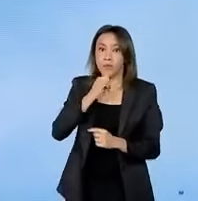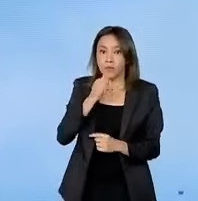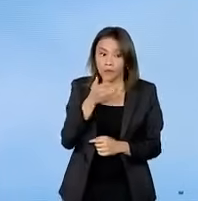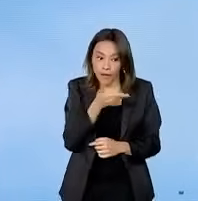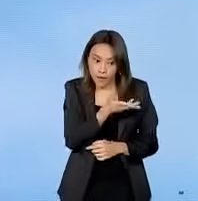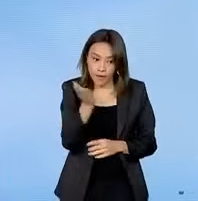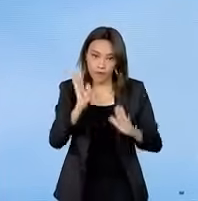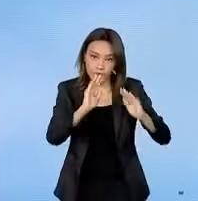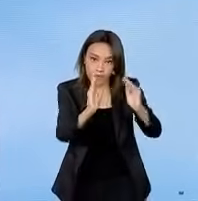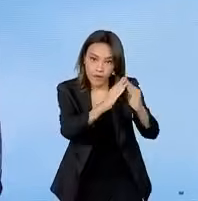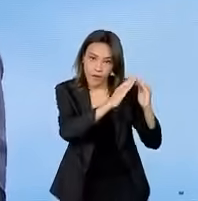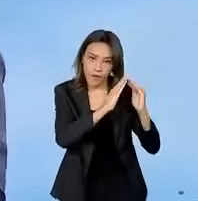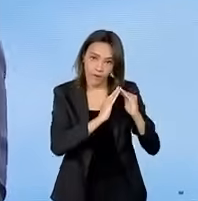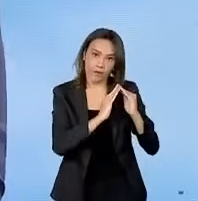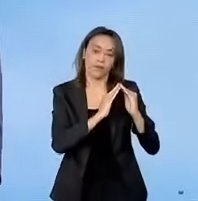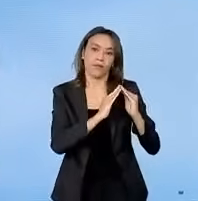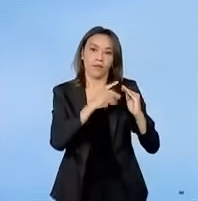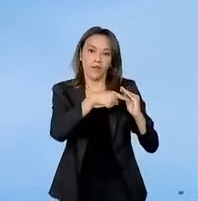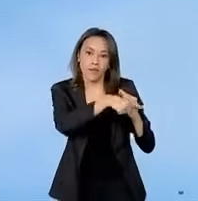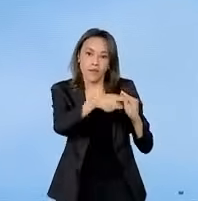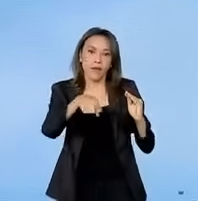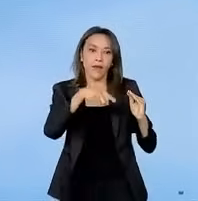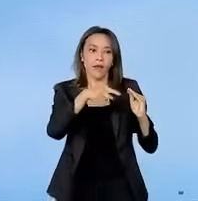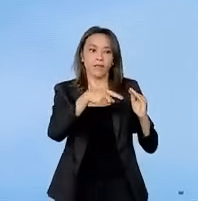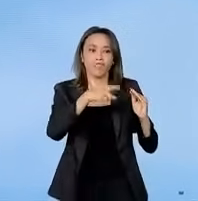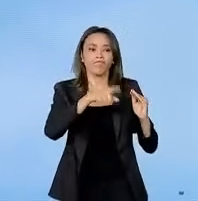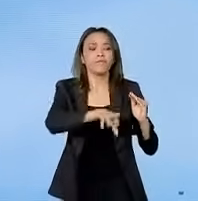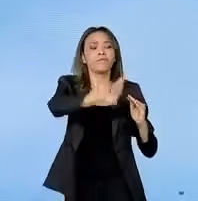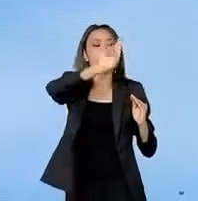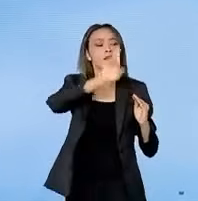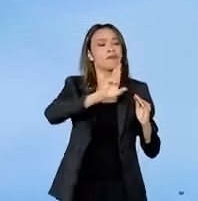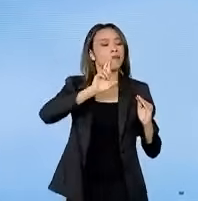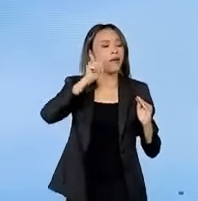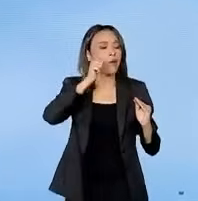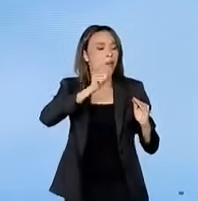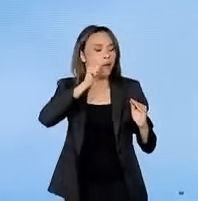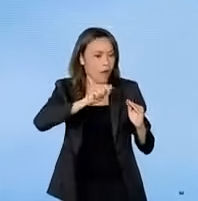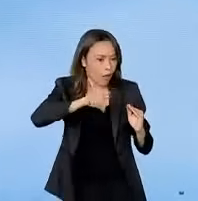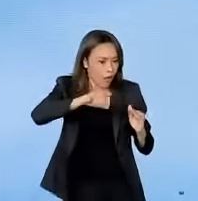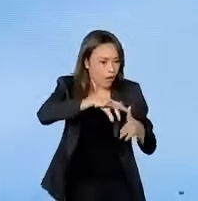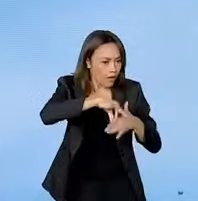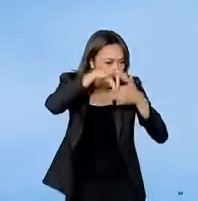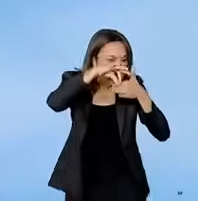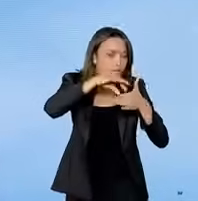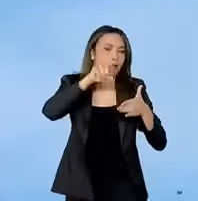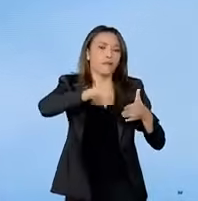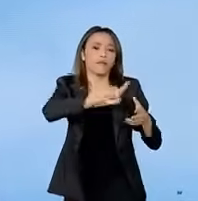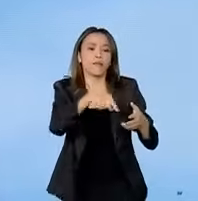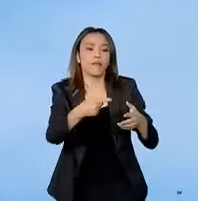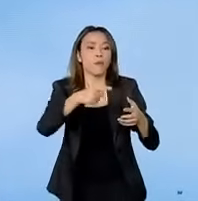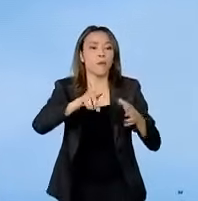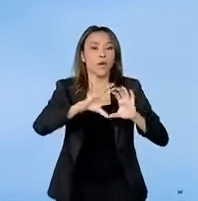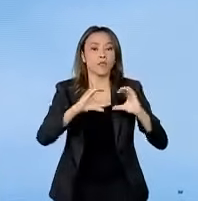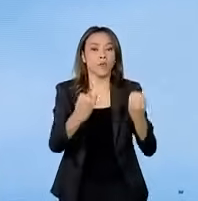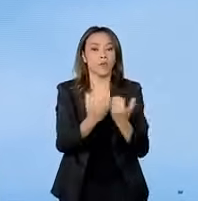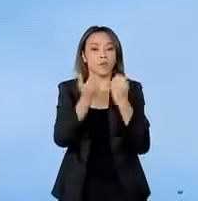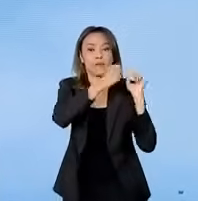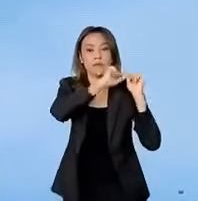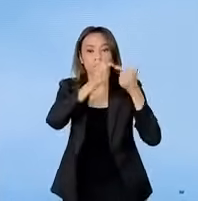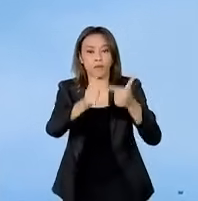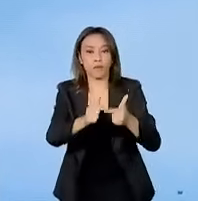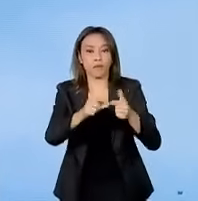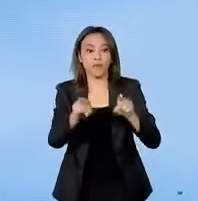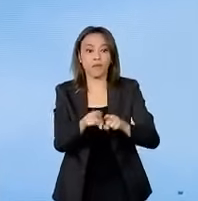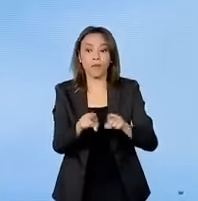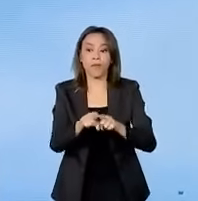que beneficiam diretamente as famílias que são lideradas por mulheres, as comunidades tradicionais e áreas